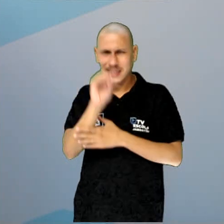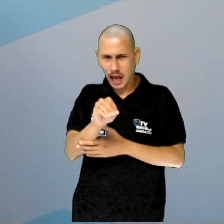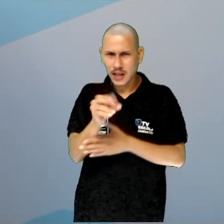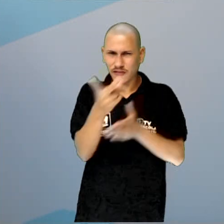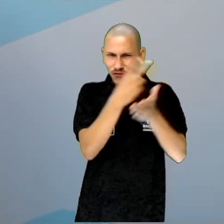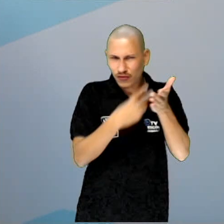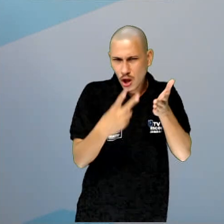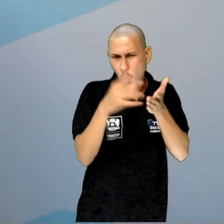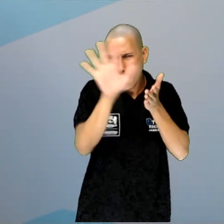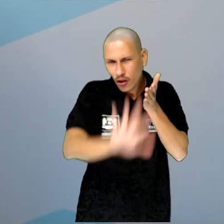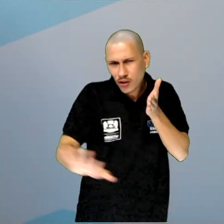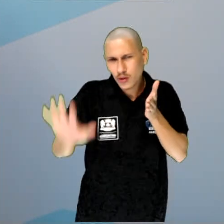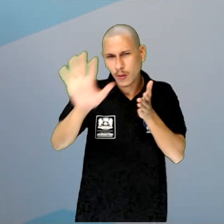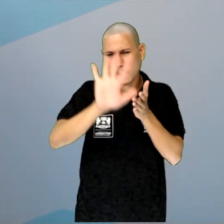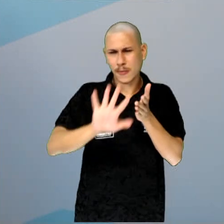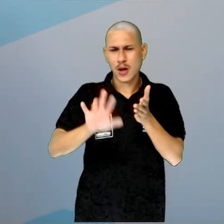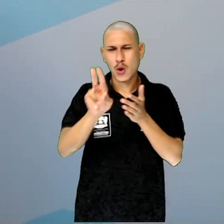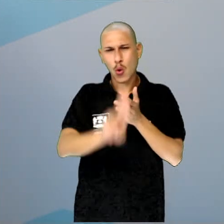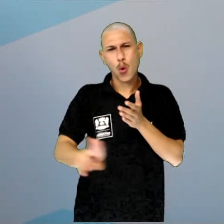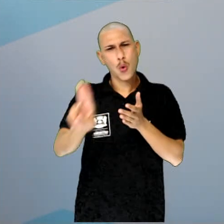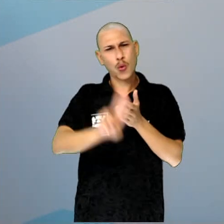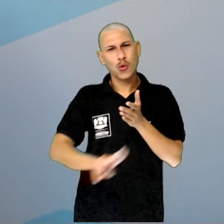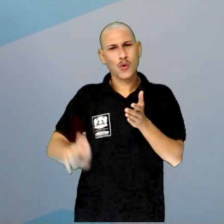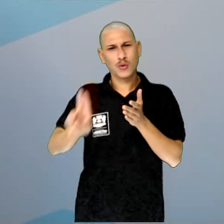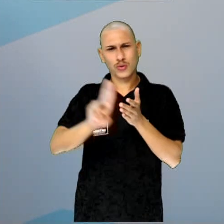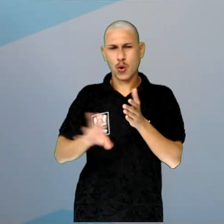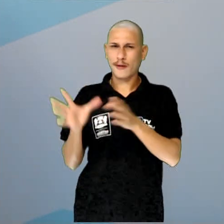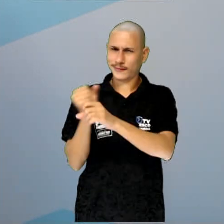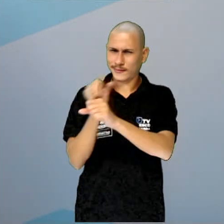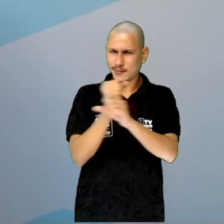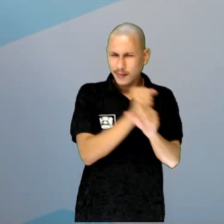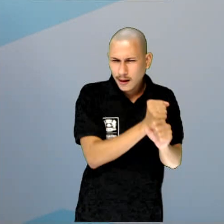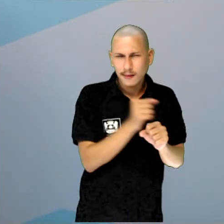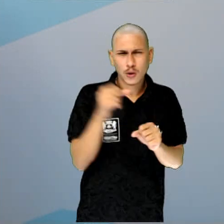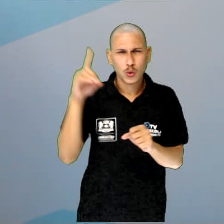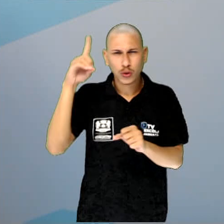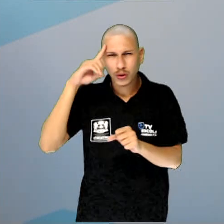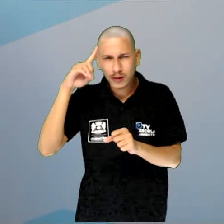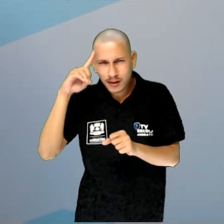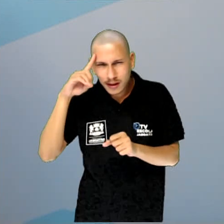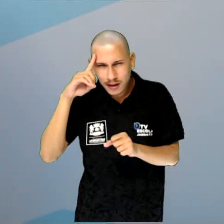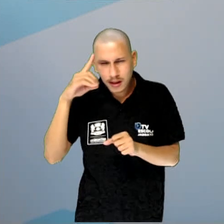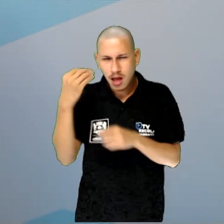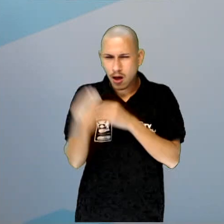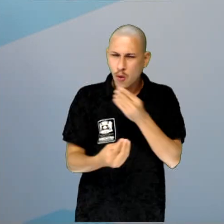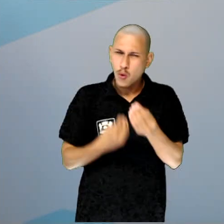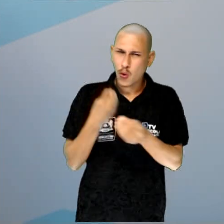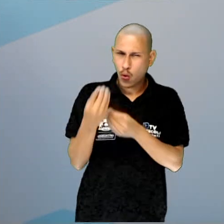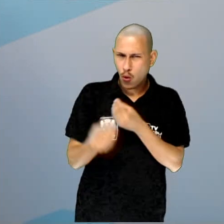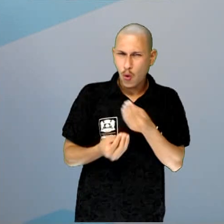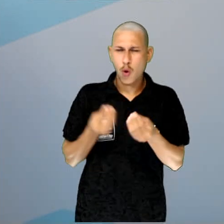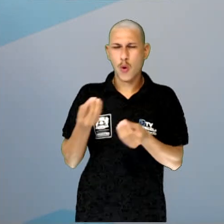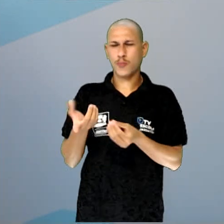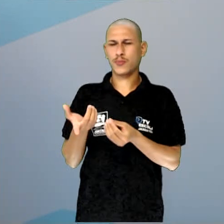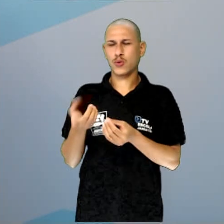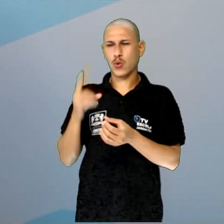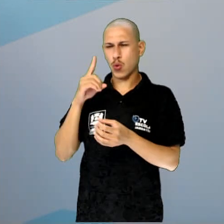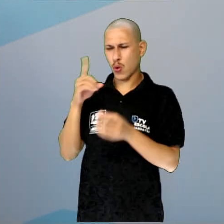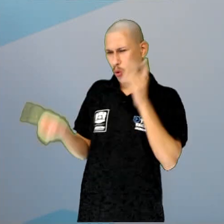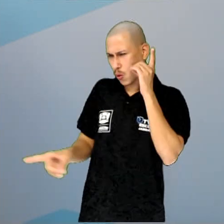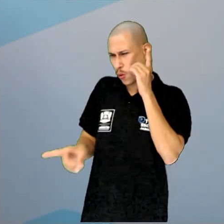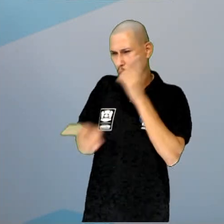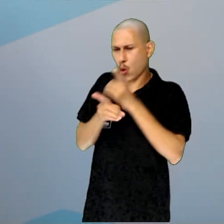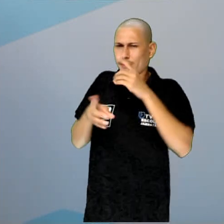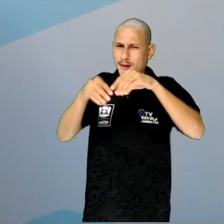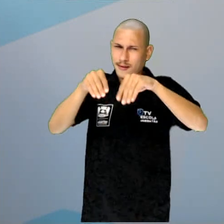figuras geométricas, utilizando expressões de cálculo de área em situações como determinar medidas de